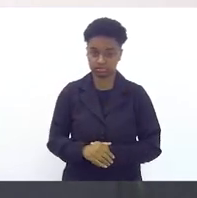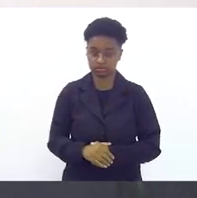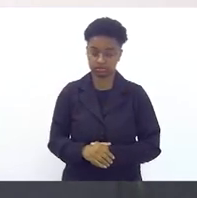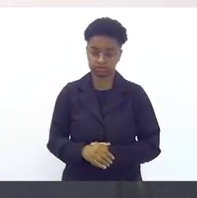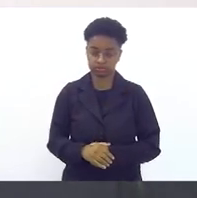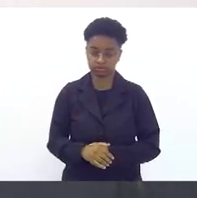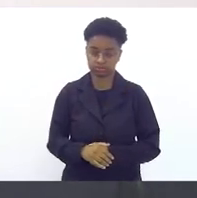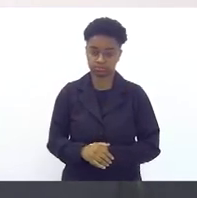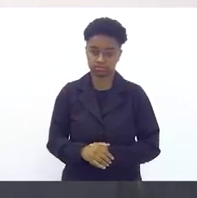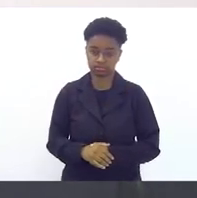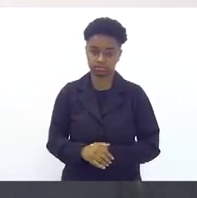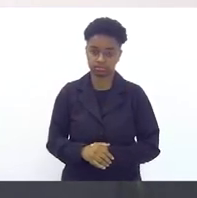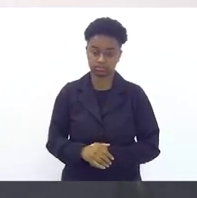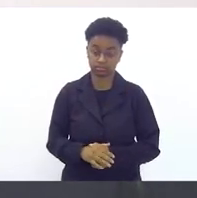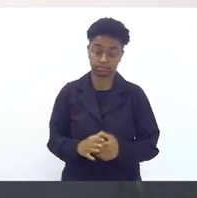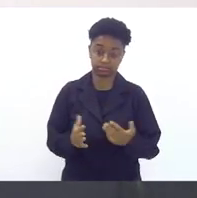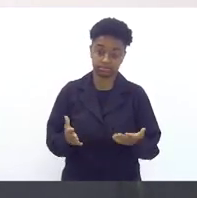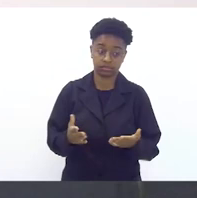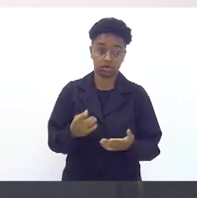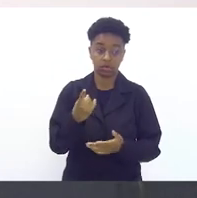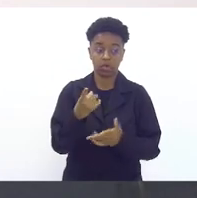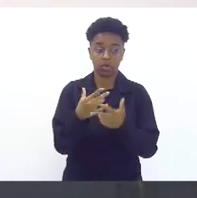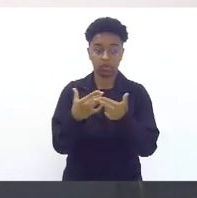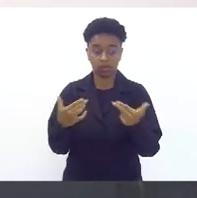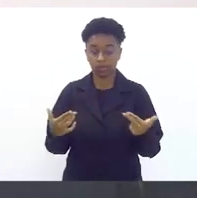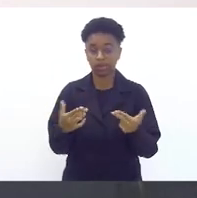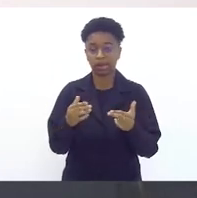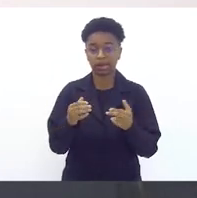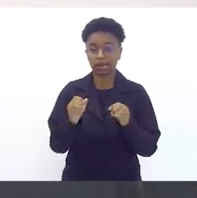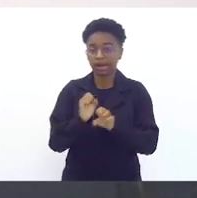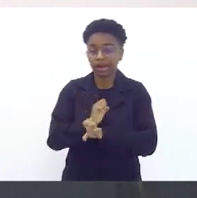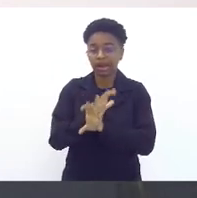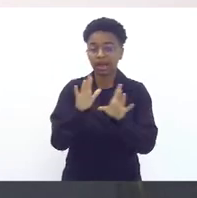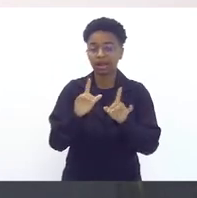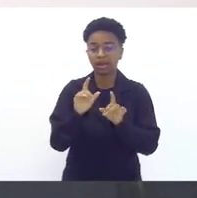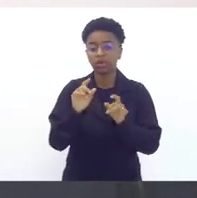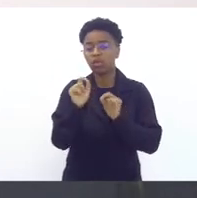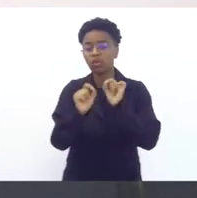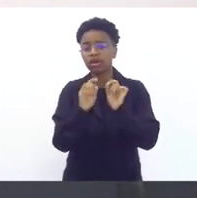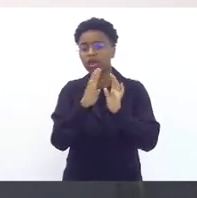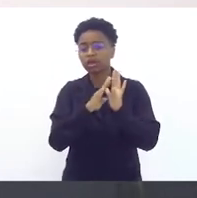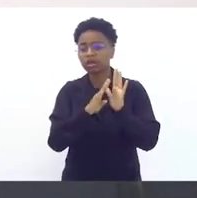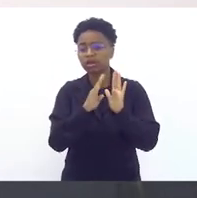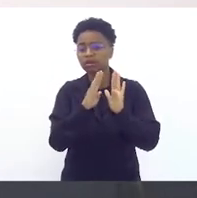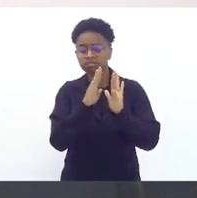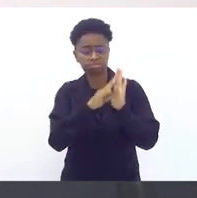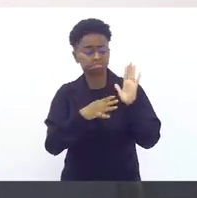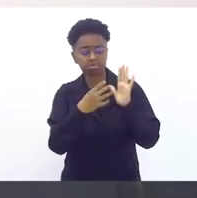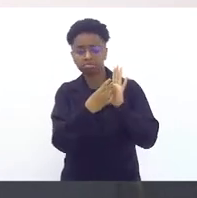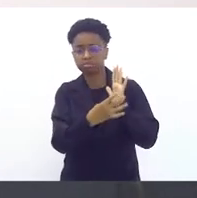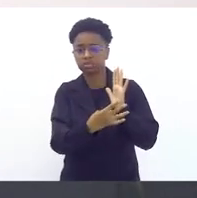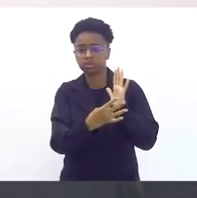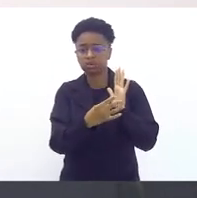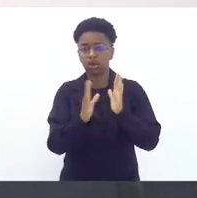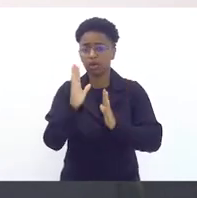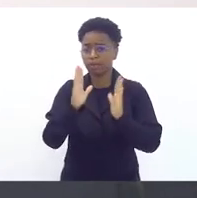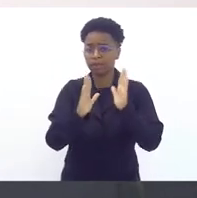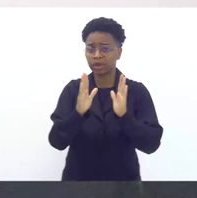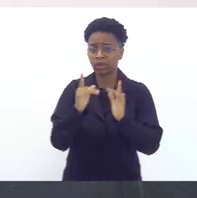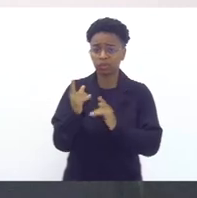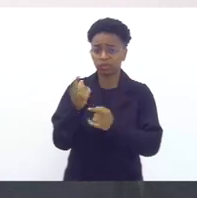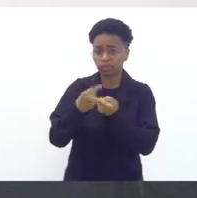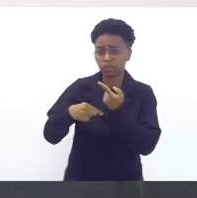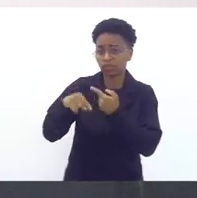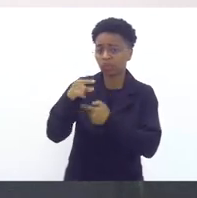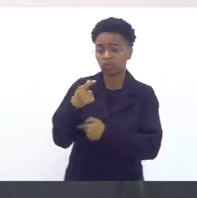E aí, uma coisa é clara, o que é um cronograma? O que o regime não vai querer? Eu estou dizendo, nós temos que ver